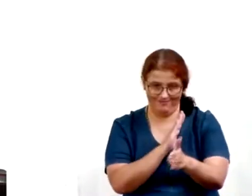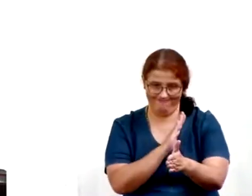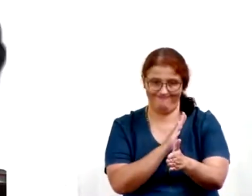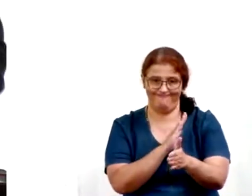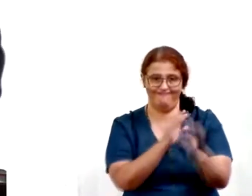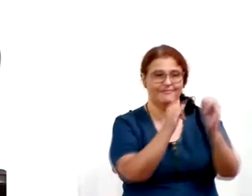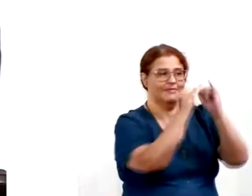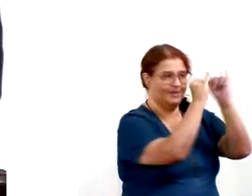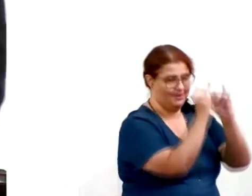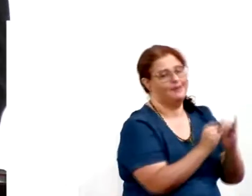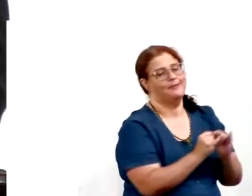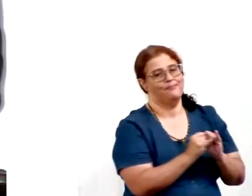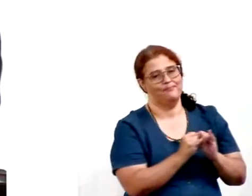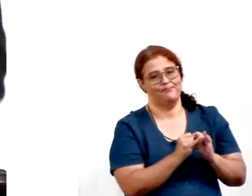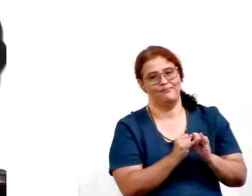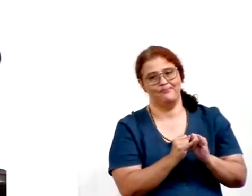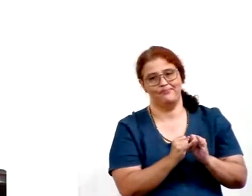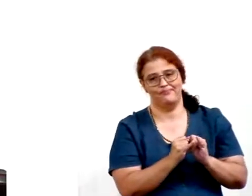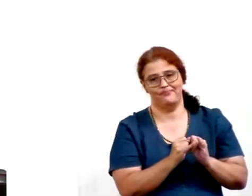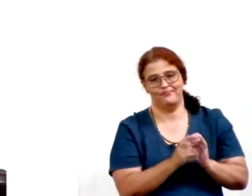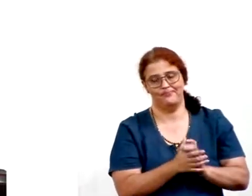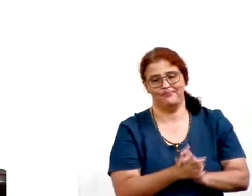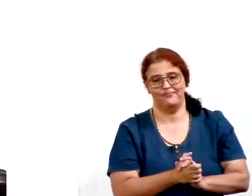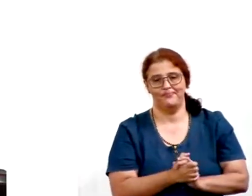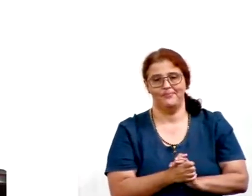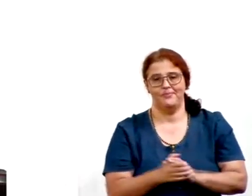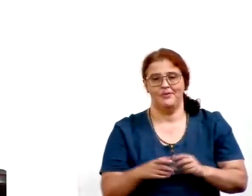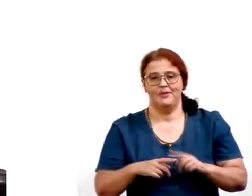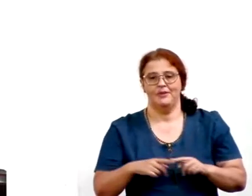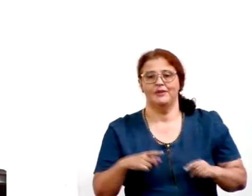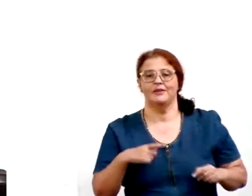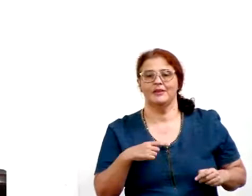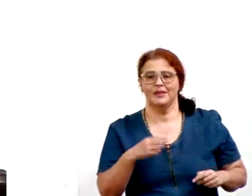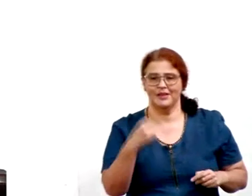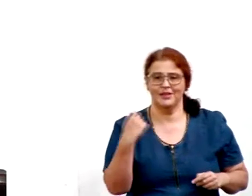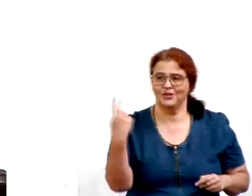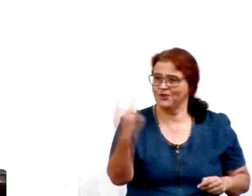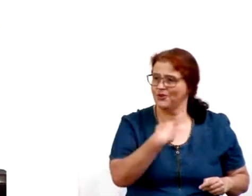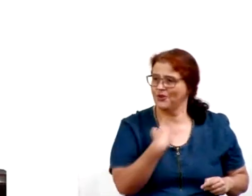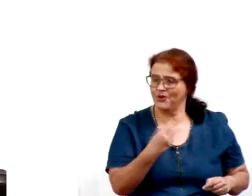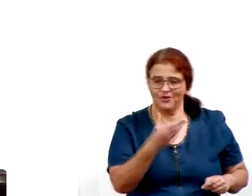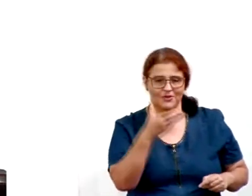tão central na vida de um homem e de uma mulher pecador.